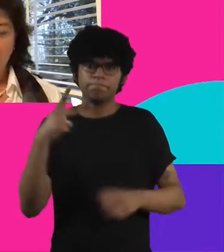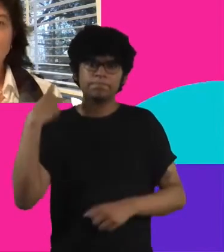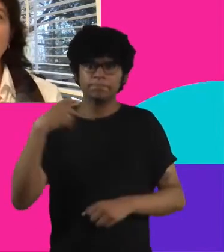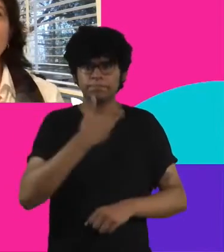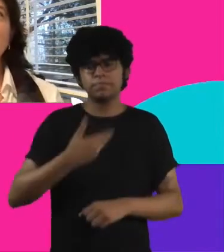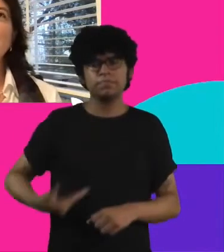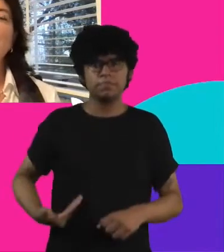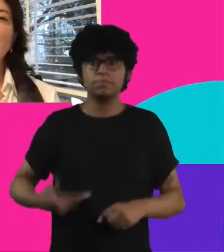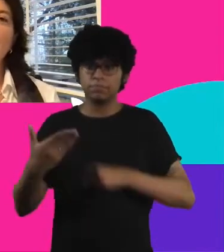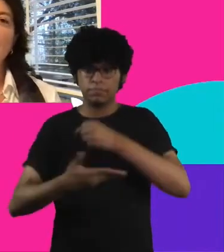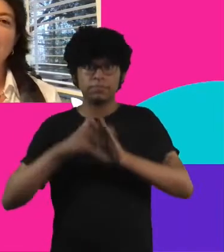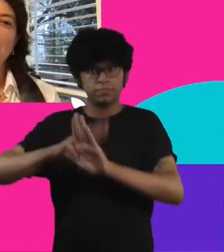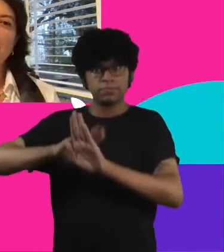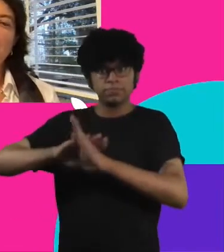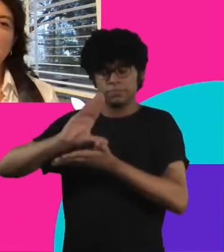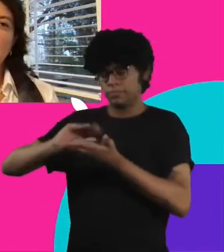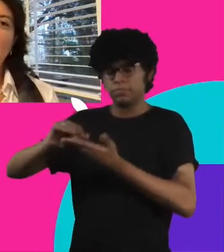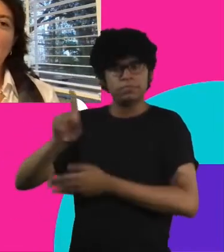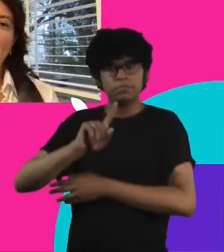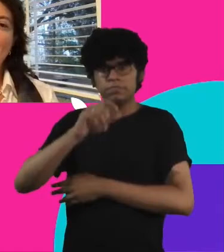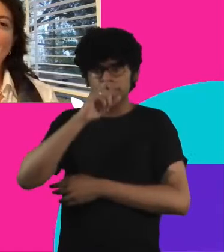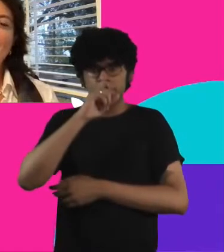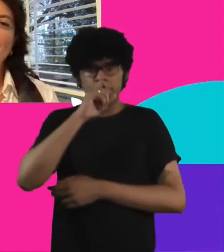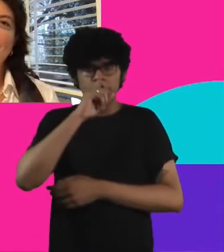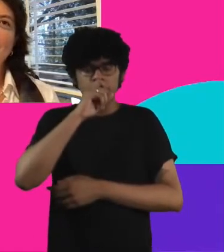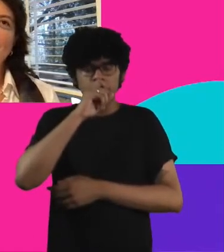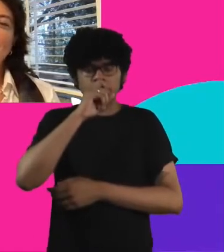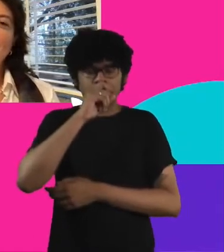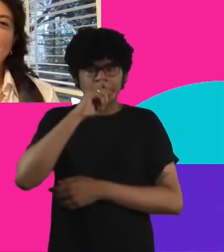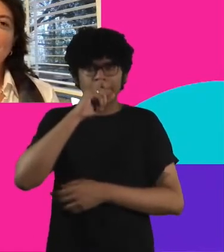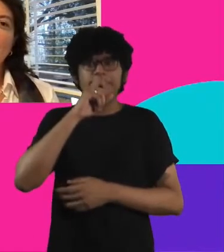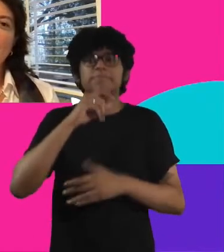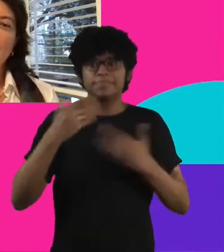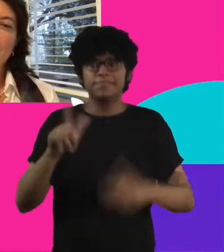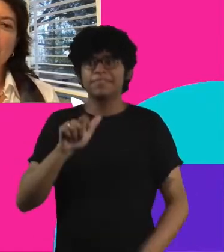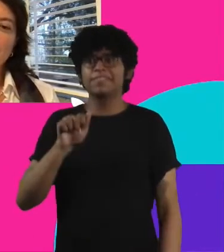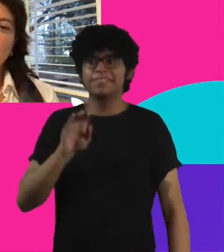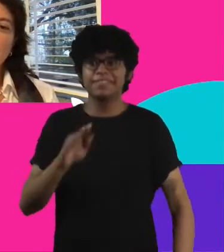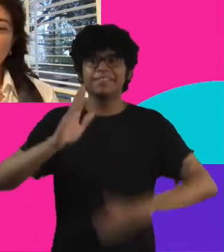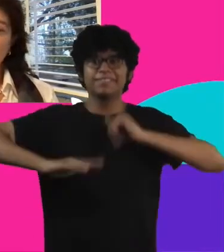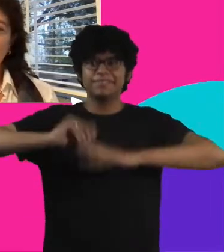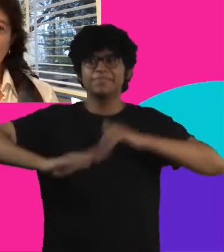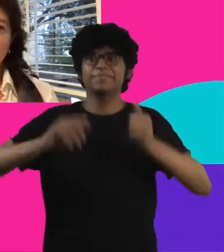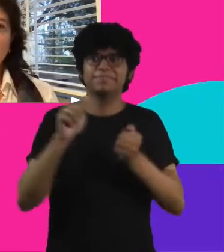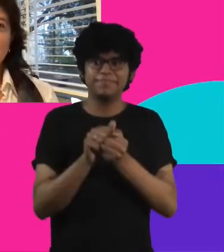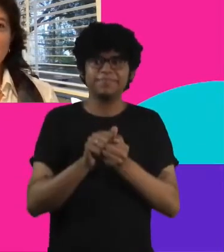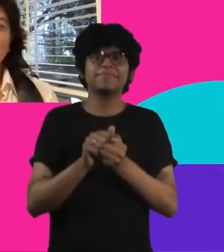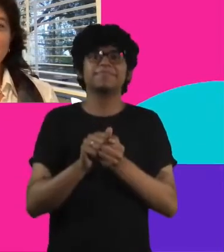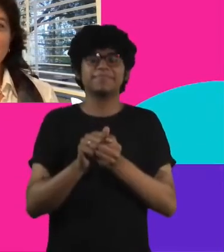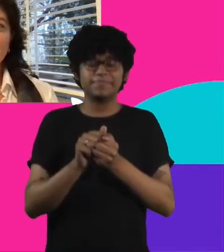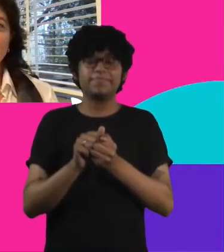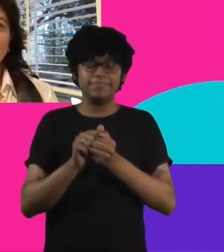não baseadas em dados. Então, começamos lá em 2018 com um laboratório, construímos juntos, a Geórgia, que o Instituto